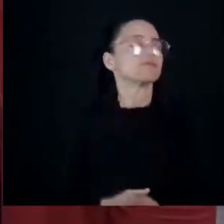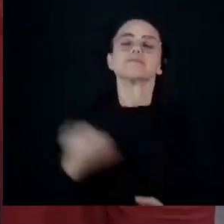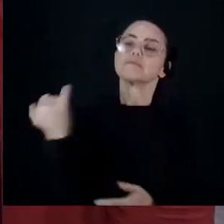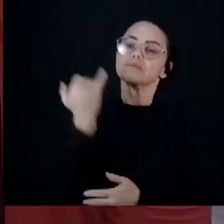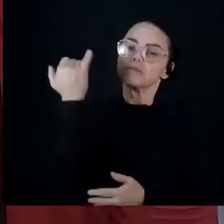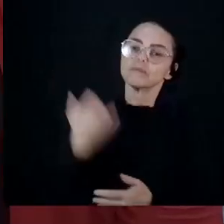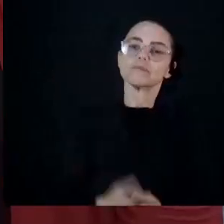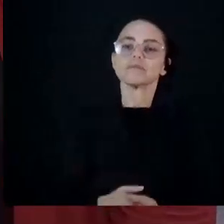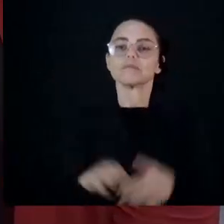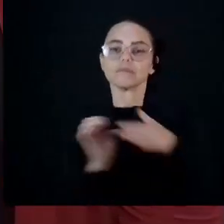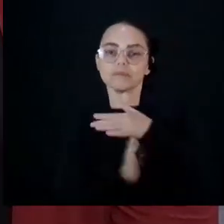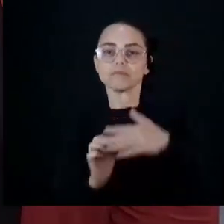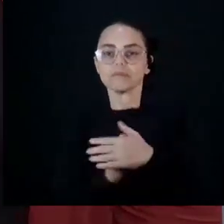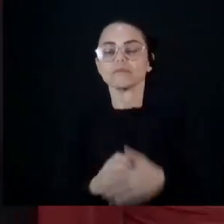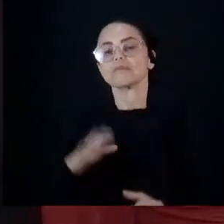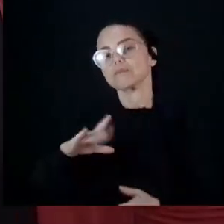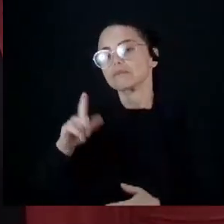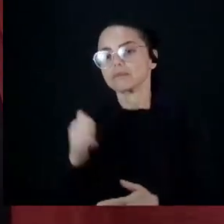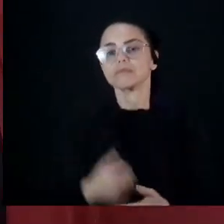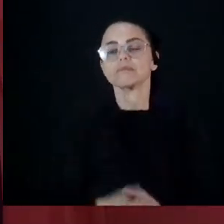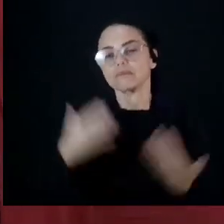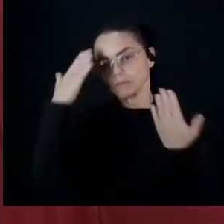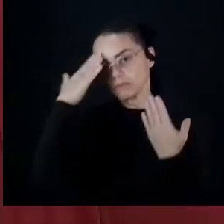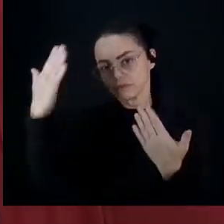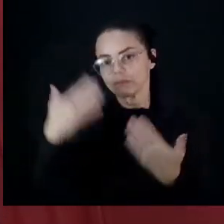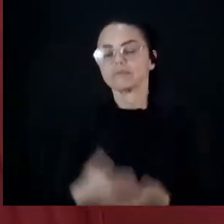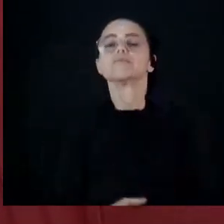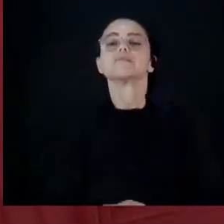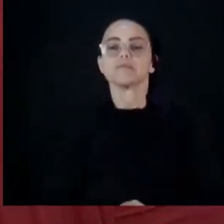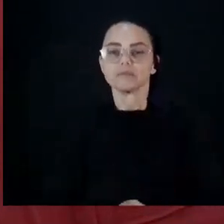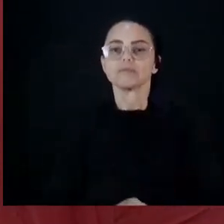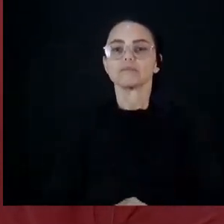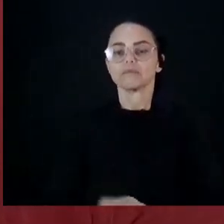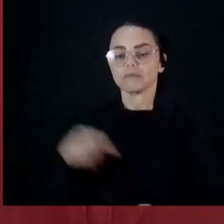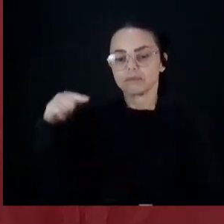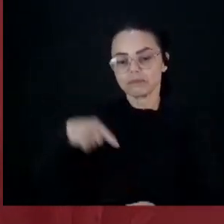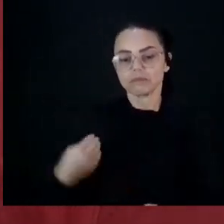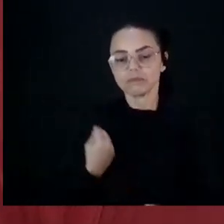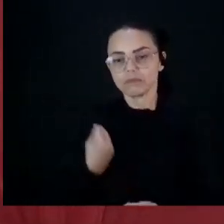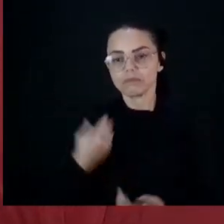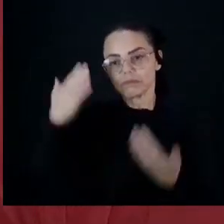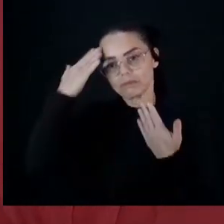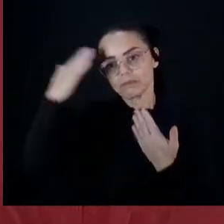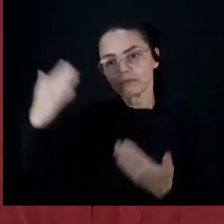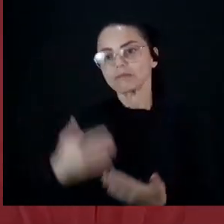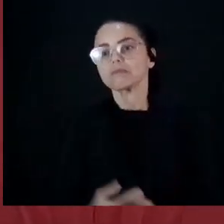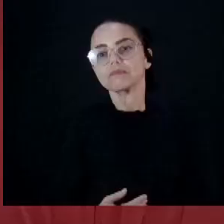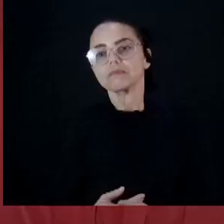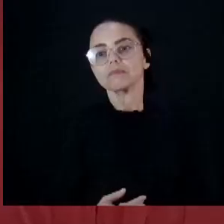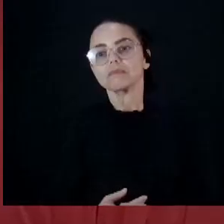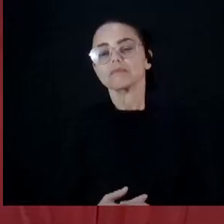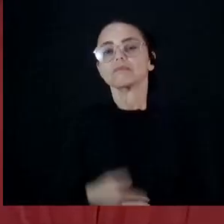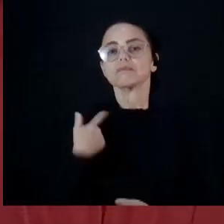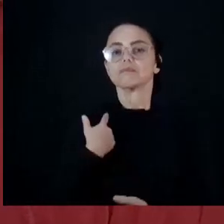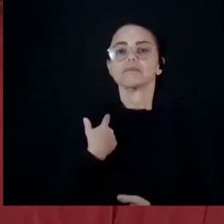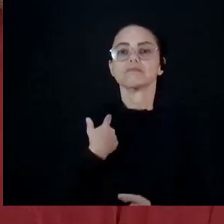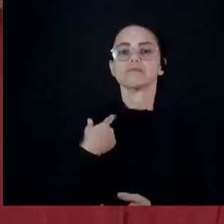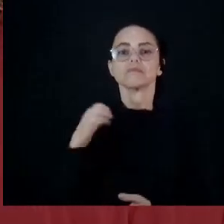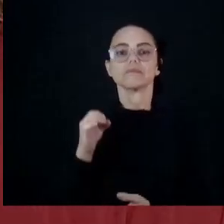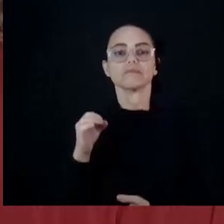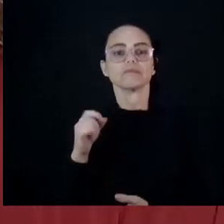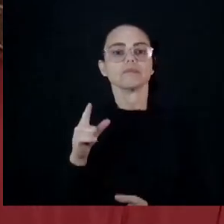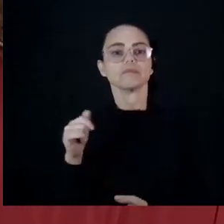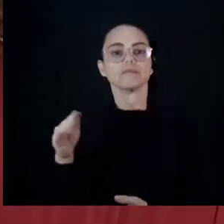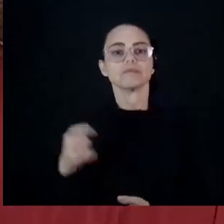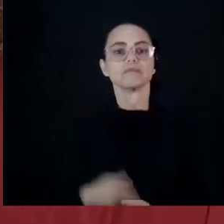empresas? Claro, muito obrigada por estar aqui, agradeço o seu tempo. A Olaira é uma empresa